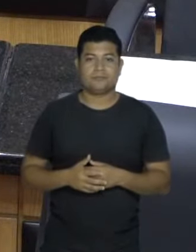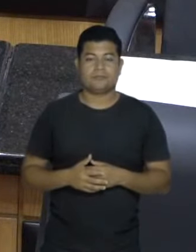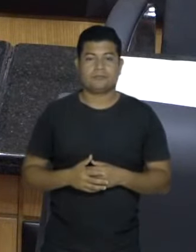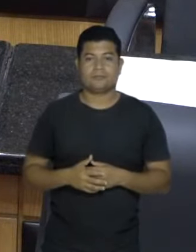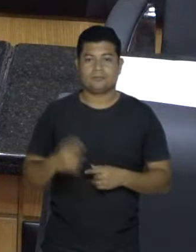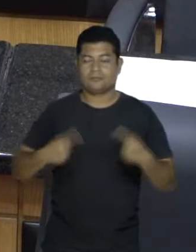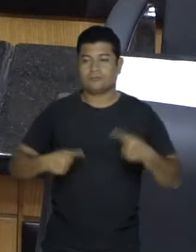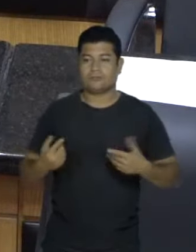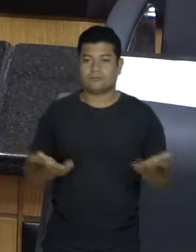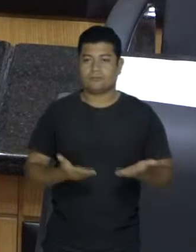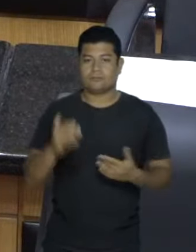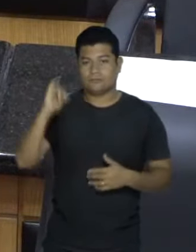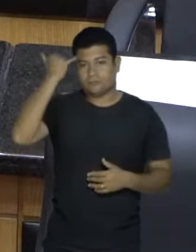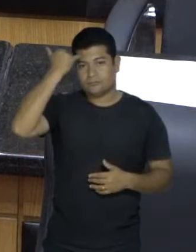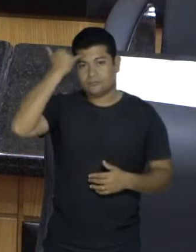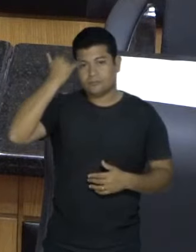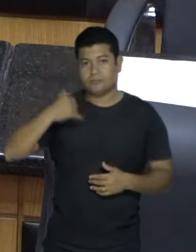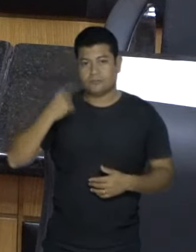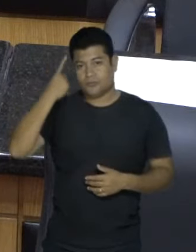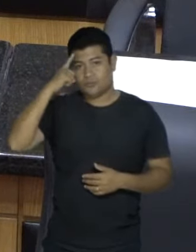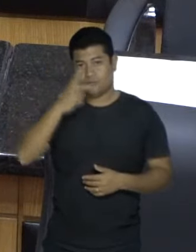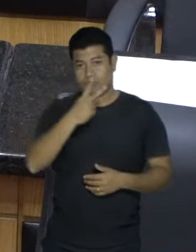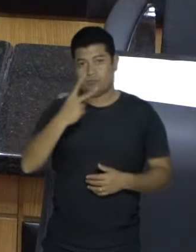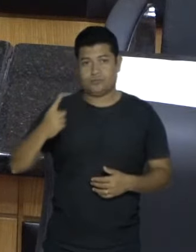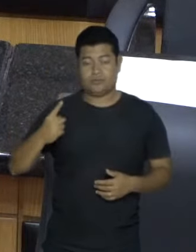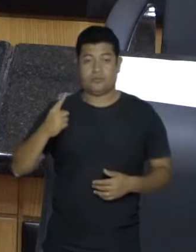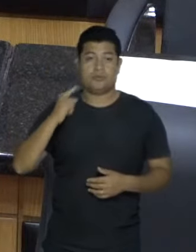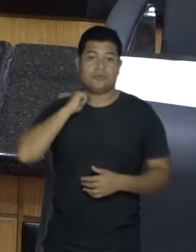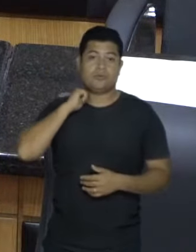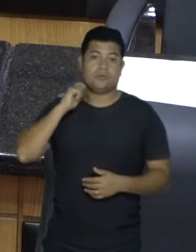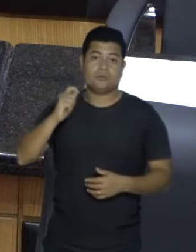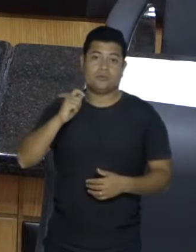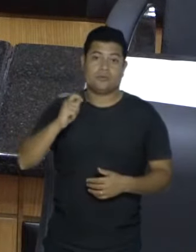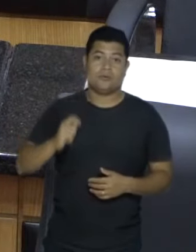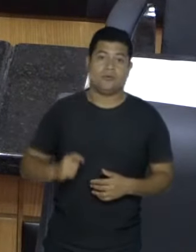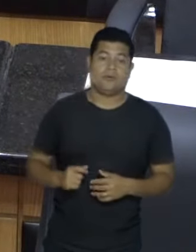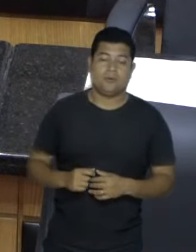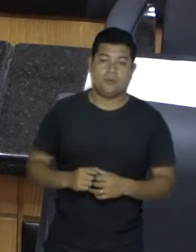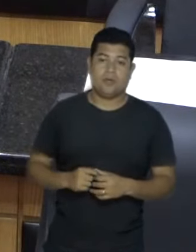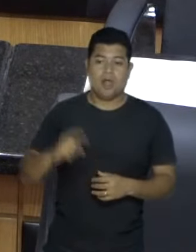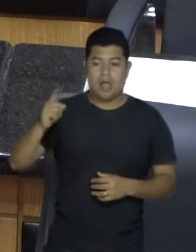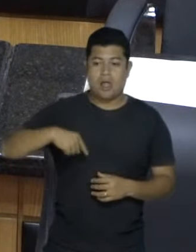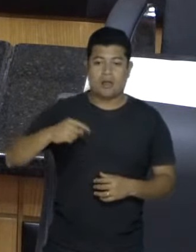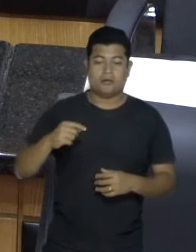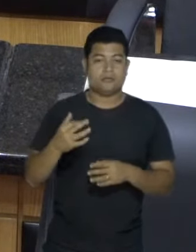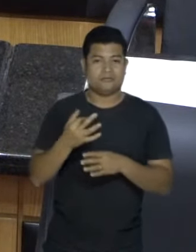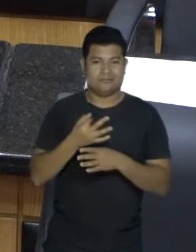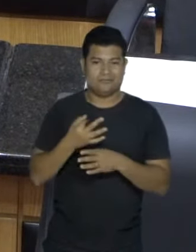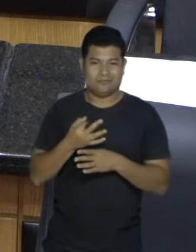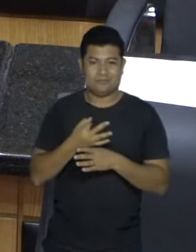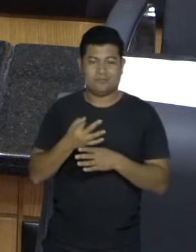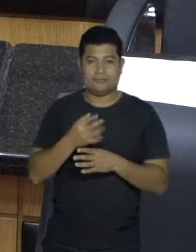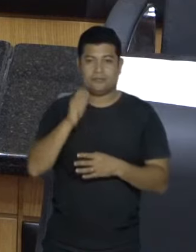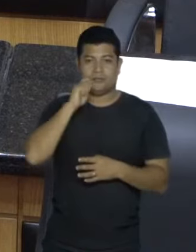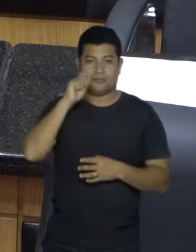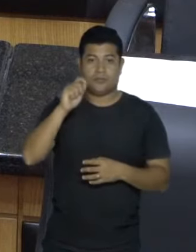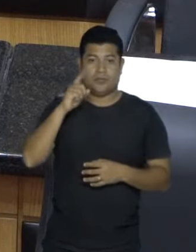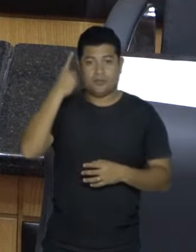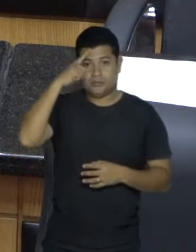é dia 21 de Abril além de ser o dia de Tiradentes também comemora-se o dia da Polícia Civil